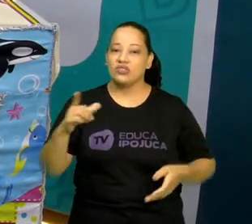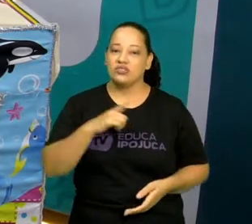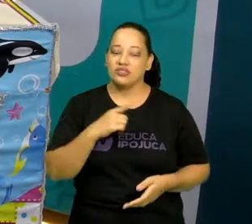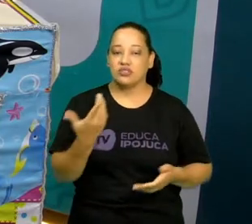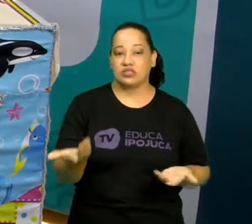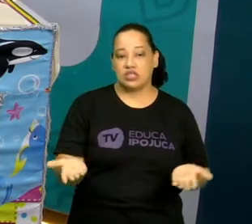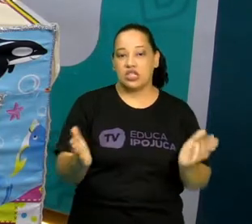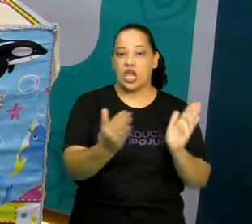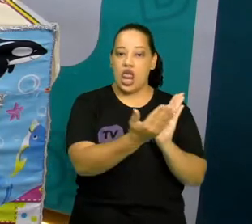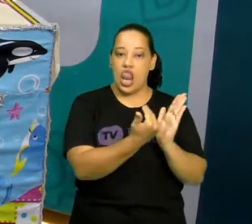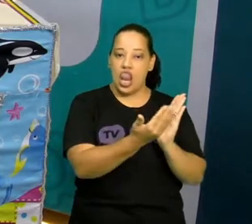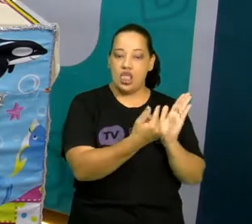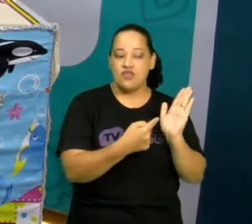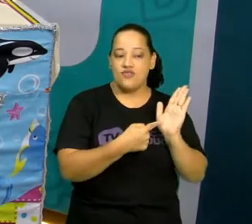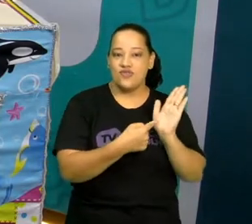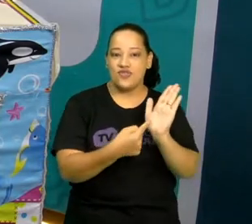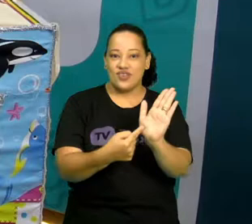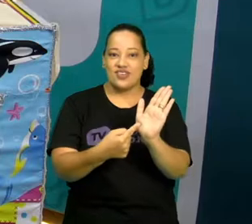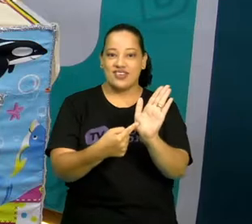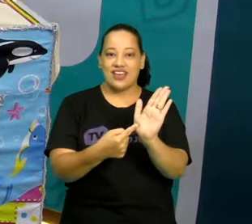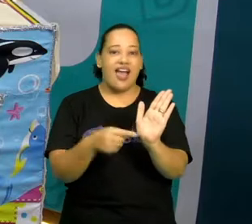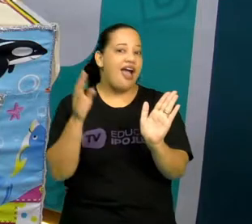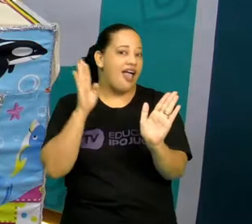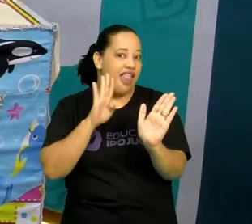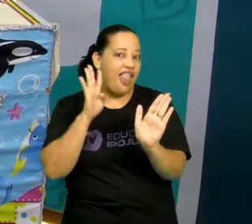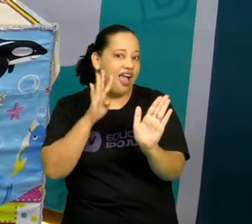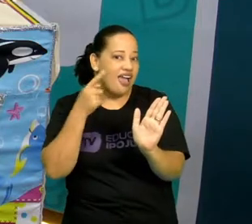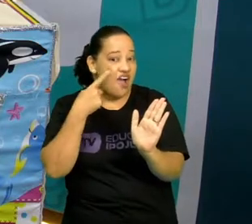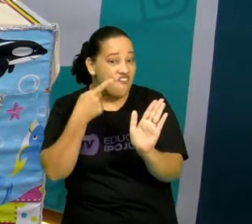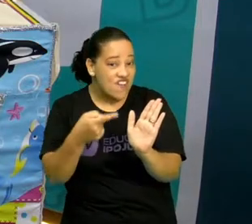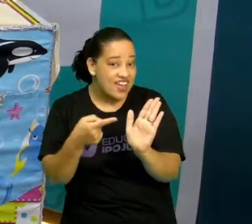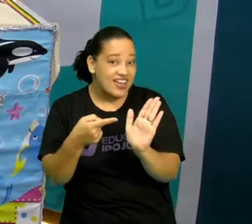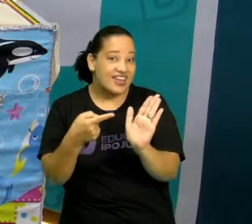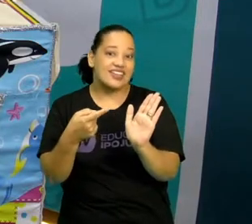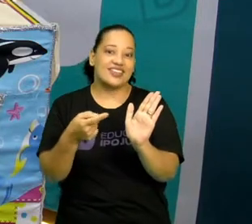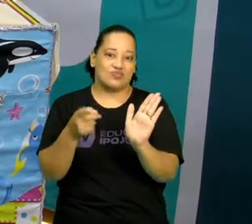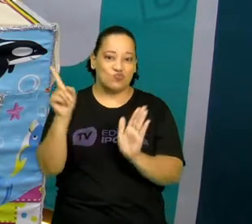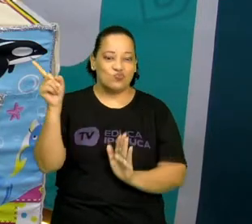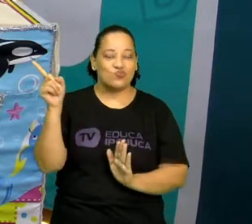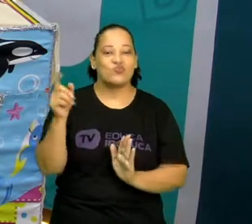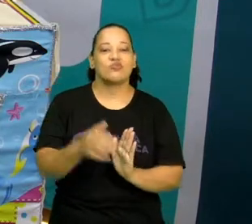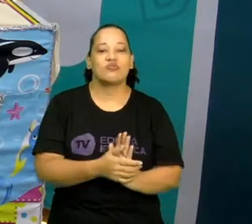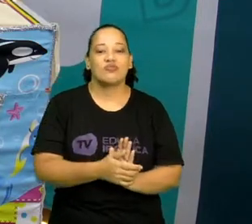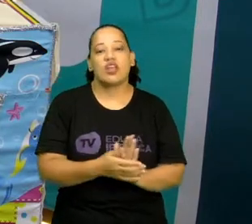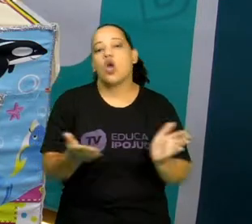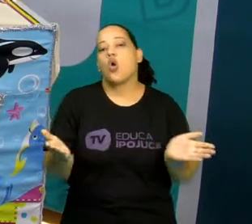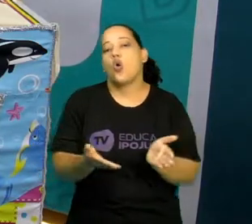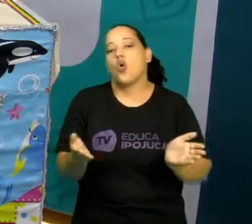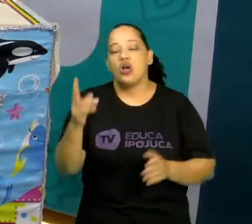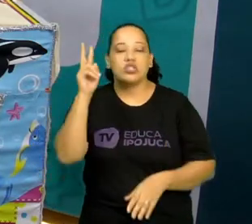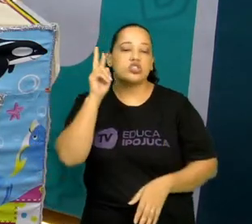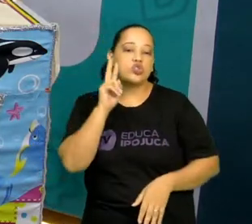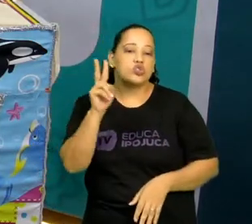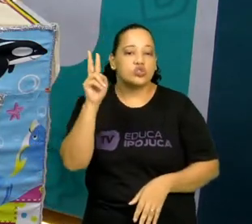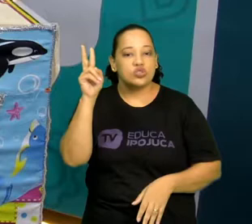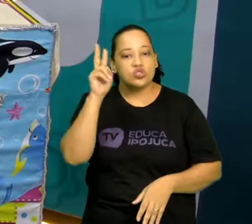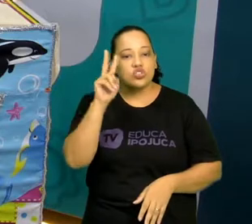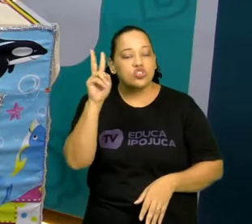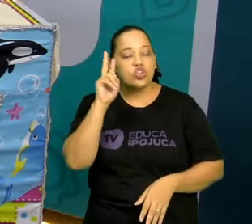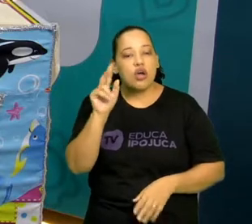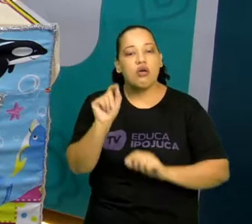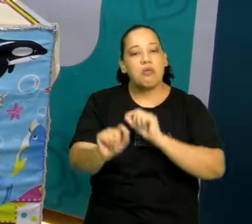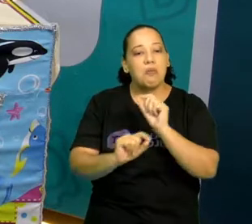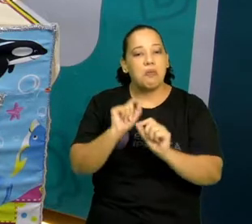um livro bem legal, olha só, criançada. E a nossa história de hoje é a formiguinha e